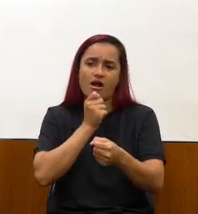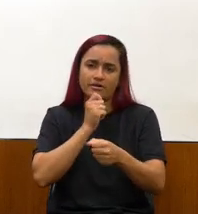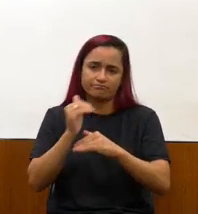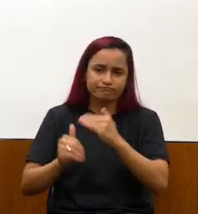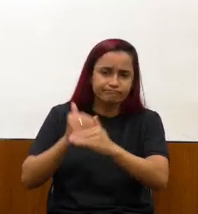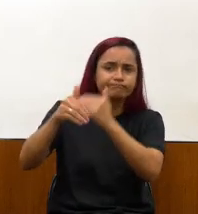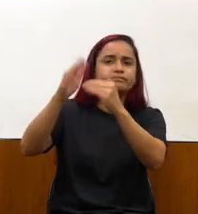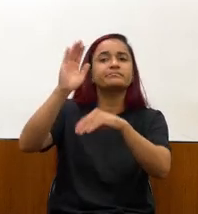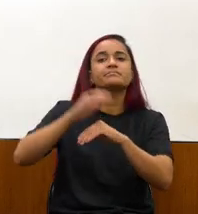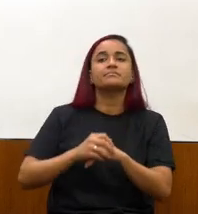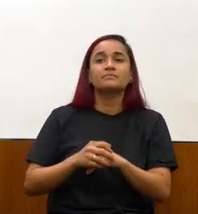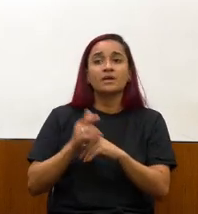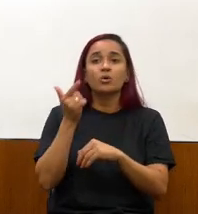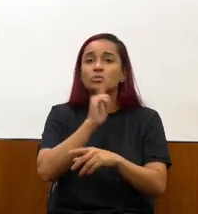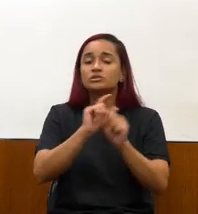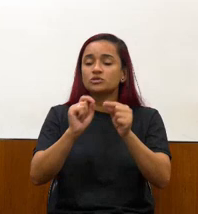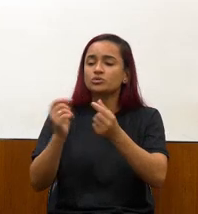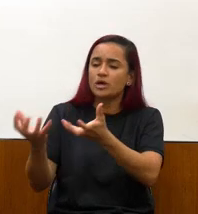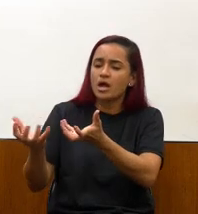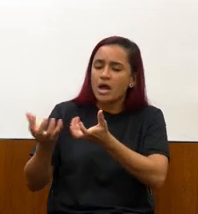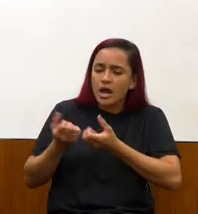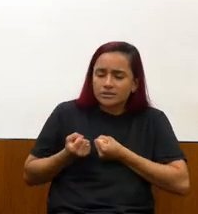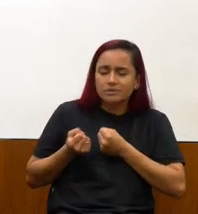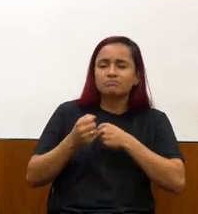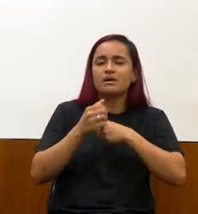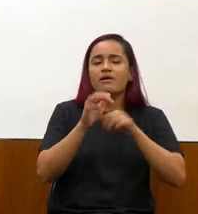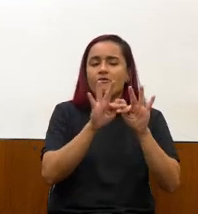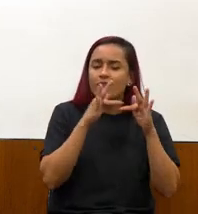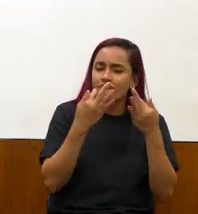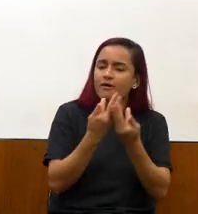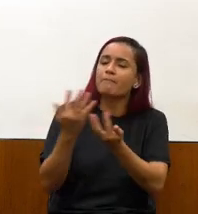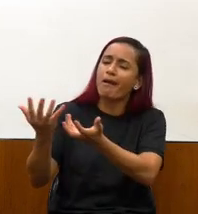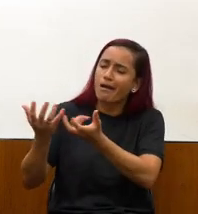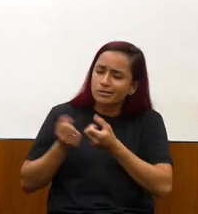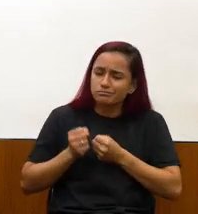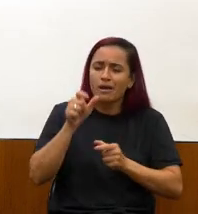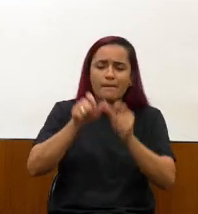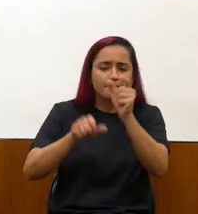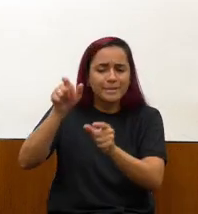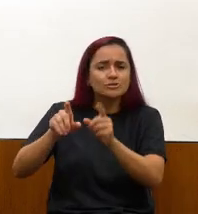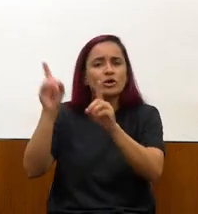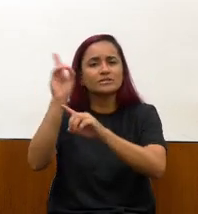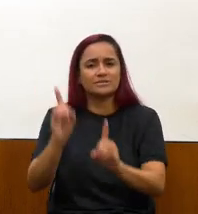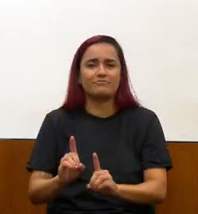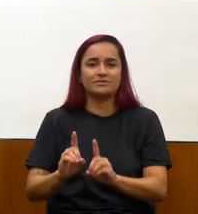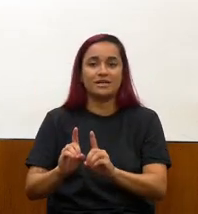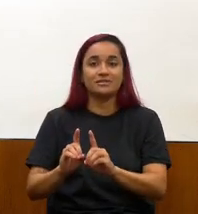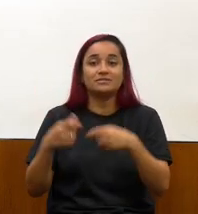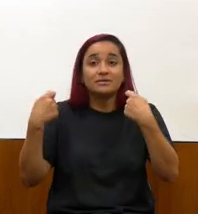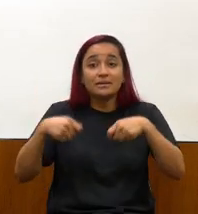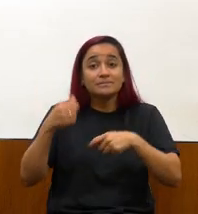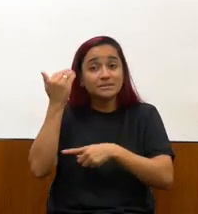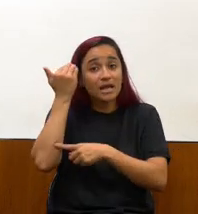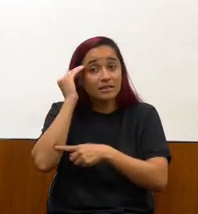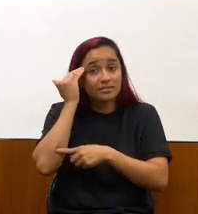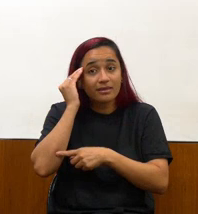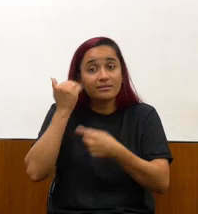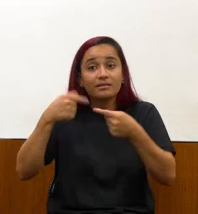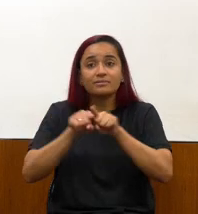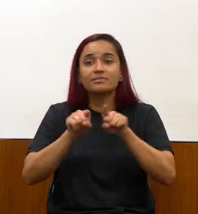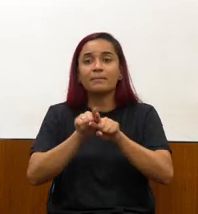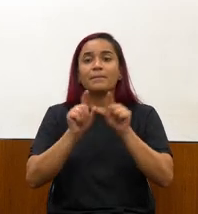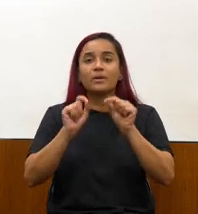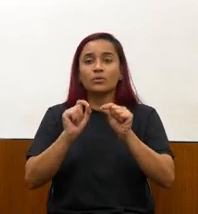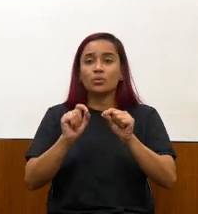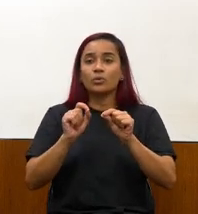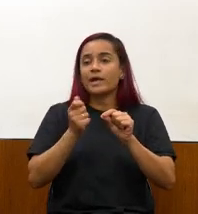aquelas famílias e aquelas pessoas com deficiências. A gente tem que entender também que a ocupação dessas pessoas com deficiência ainda